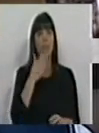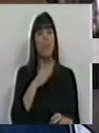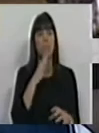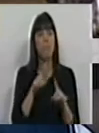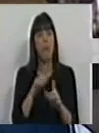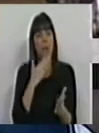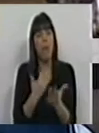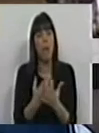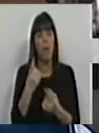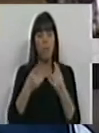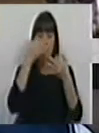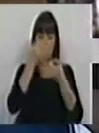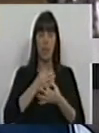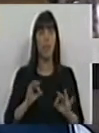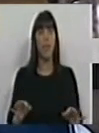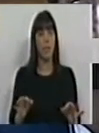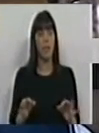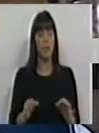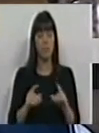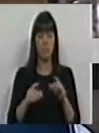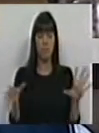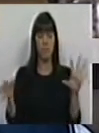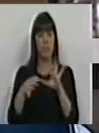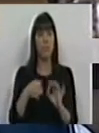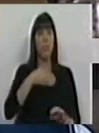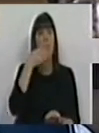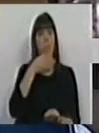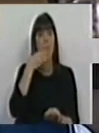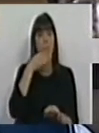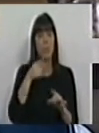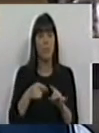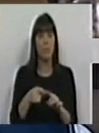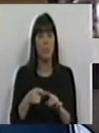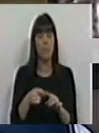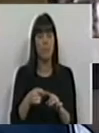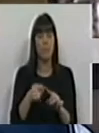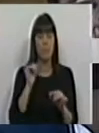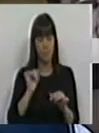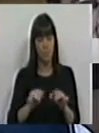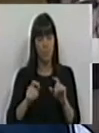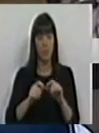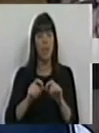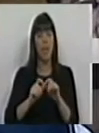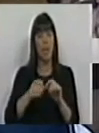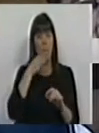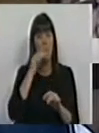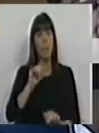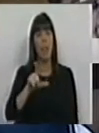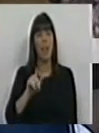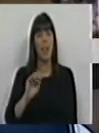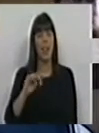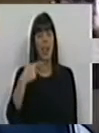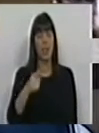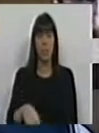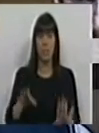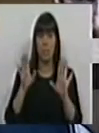pelo menos dê alguma dignidade à ligação ferroviária para a linha do leste.